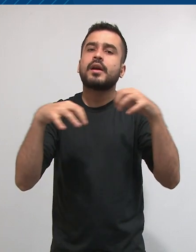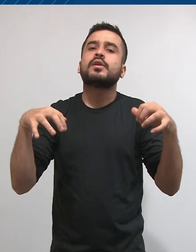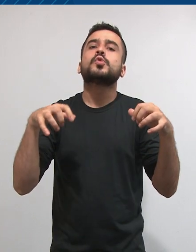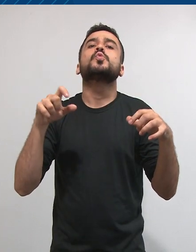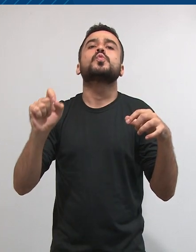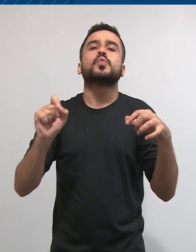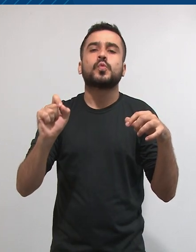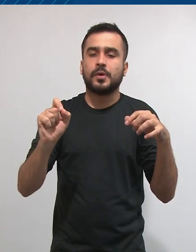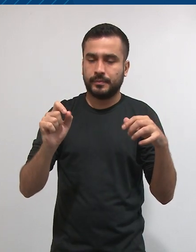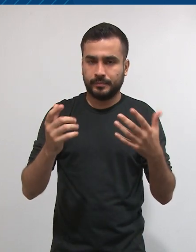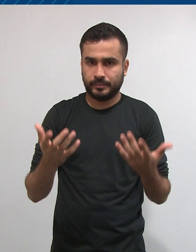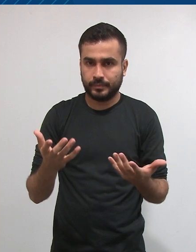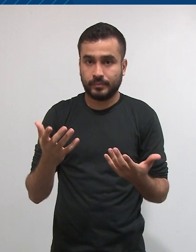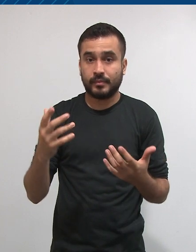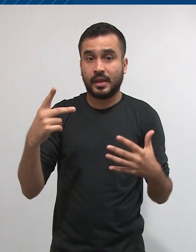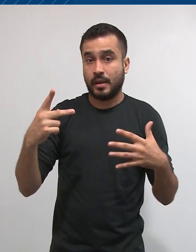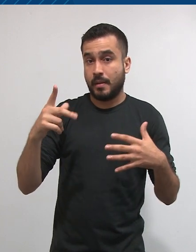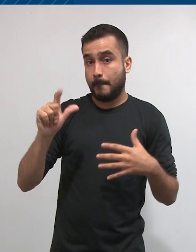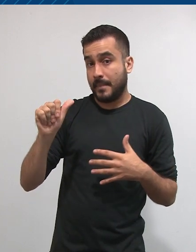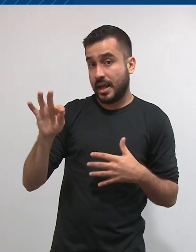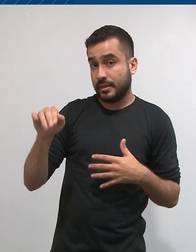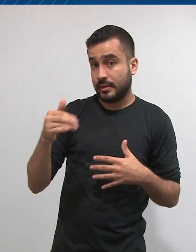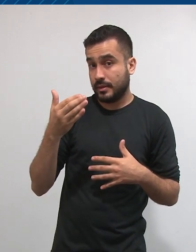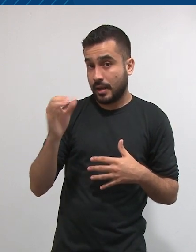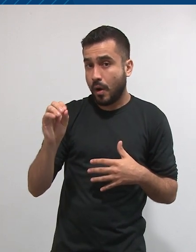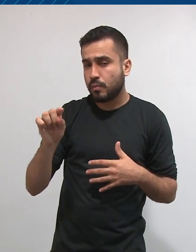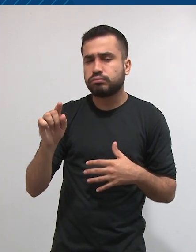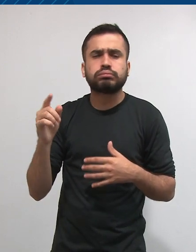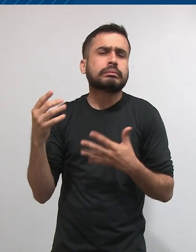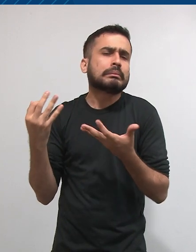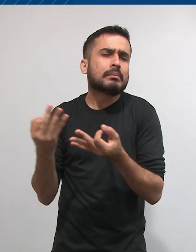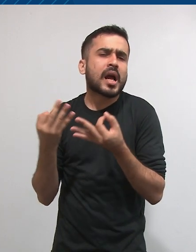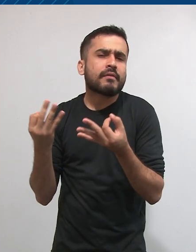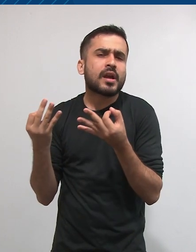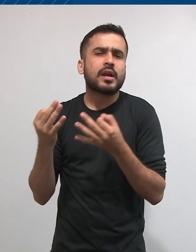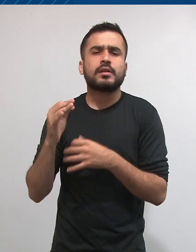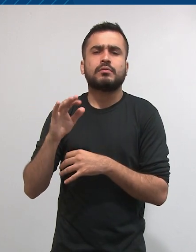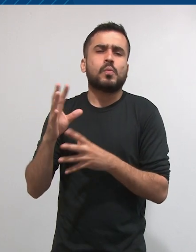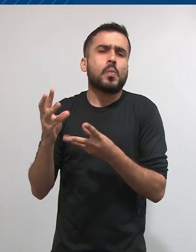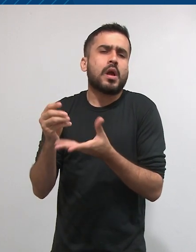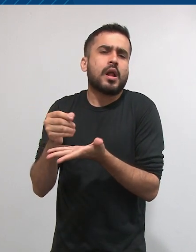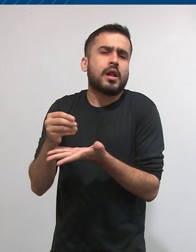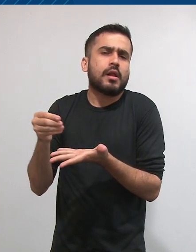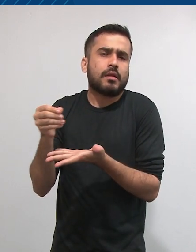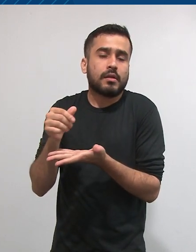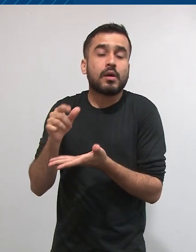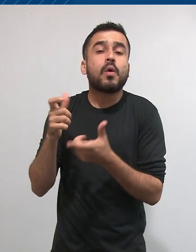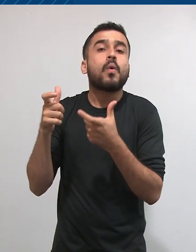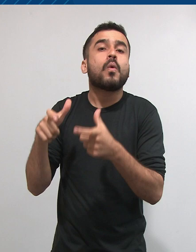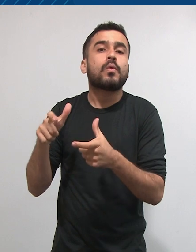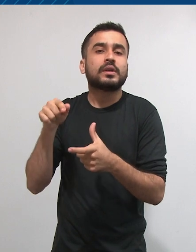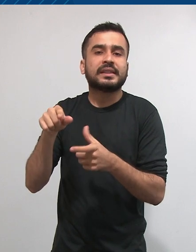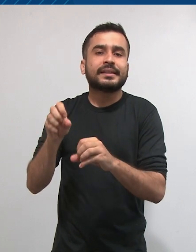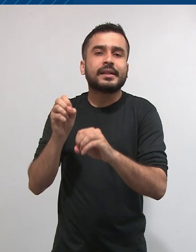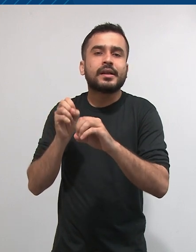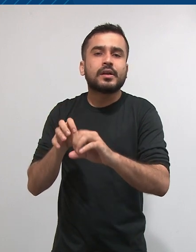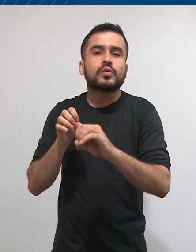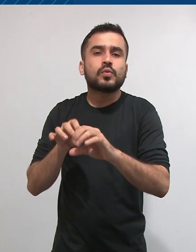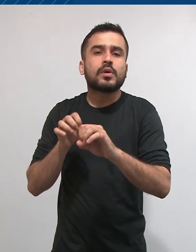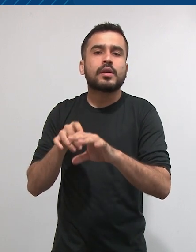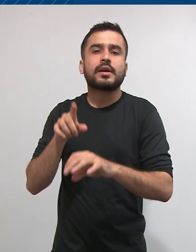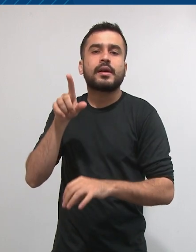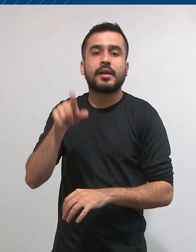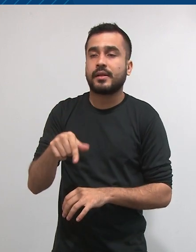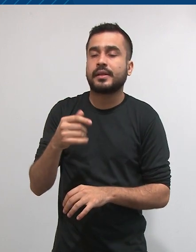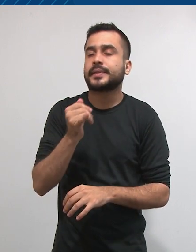dois. Platão tem uma educação mais idealista, essencialista, onde educar